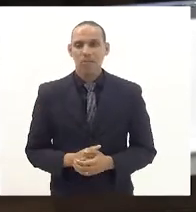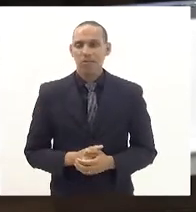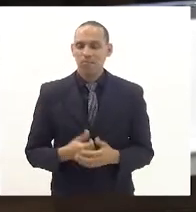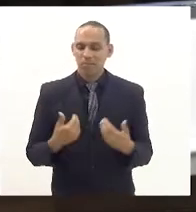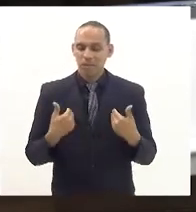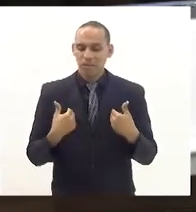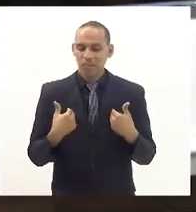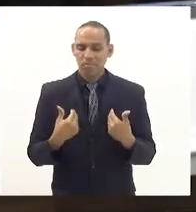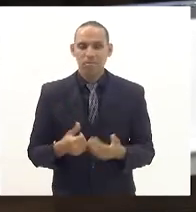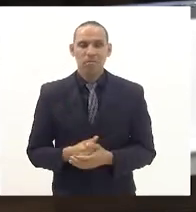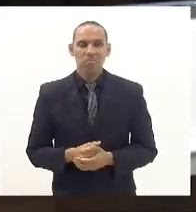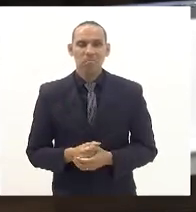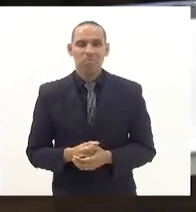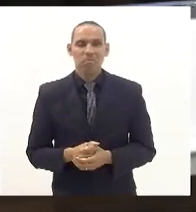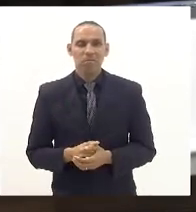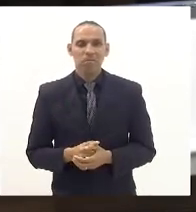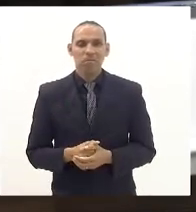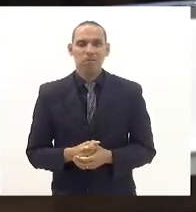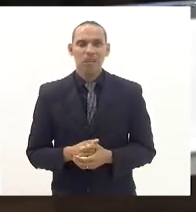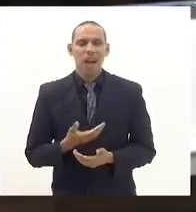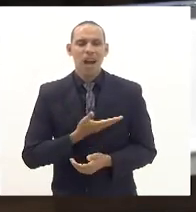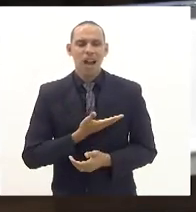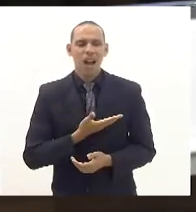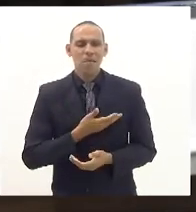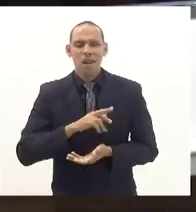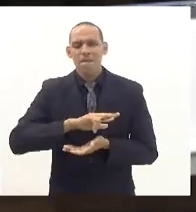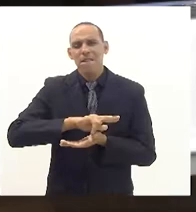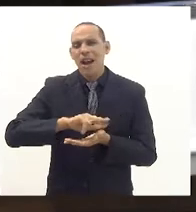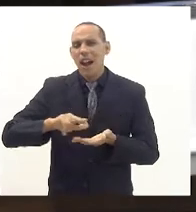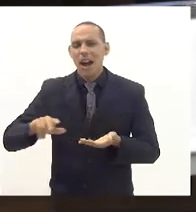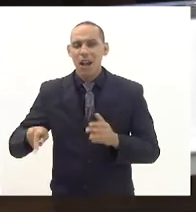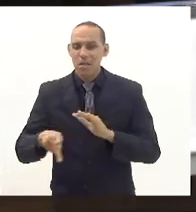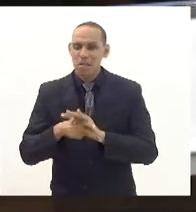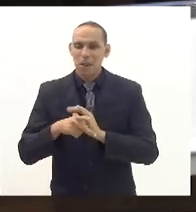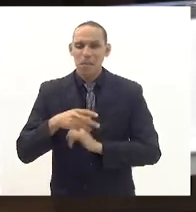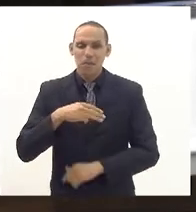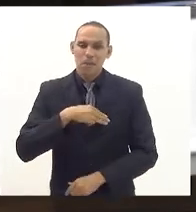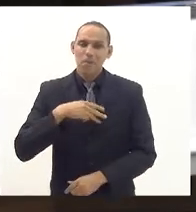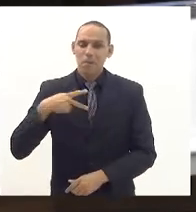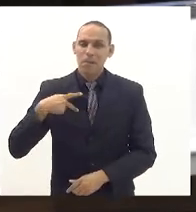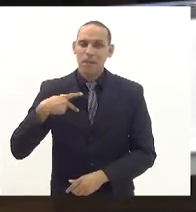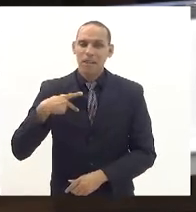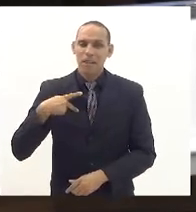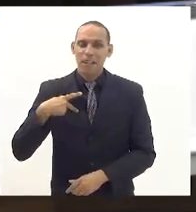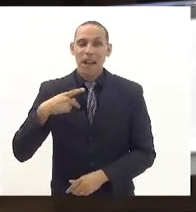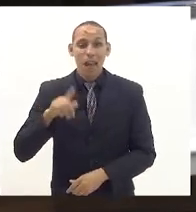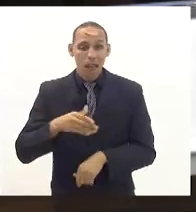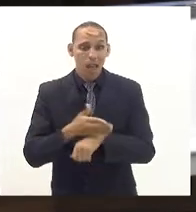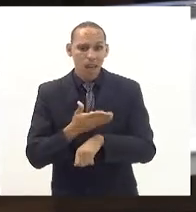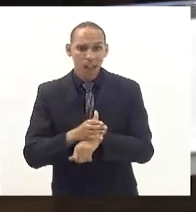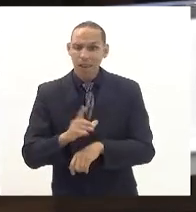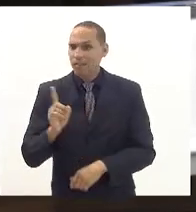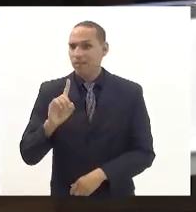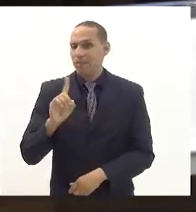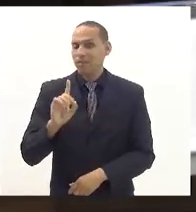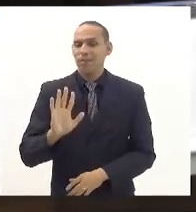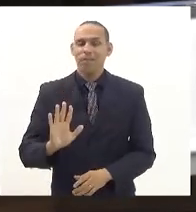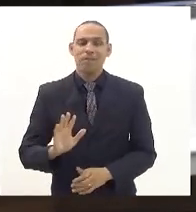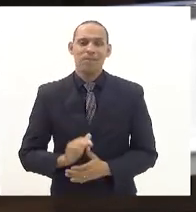e eu fiz vários amigos do Ministério Público o que nem sempre é uma prática